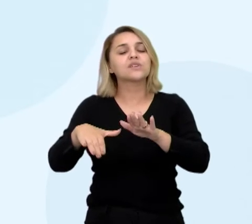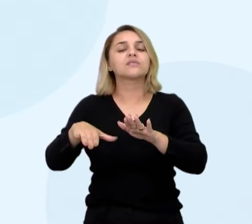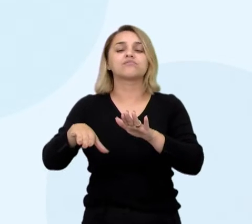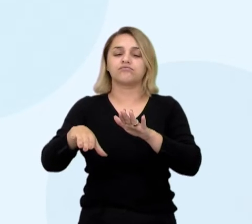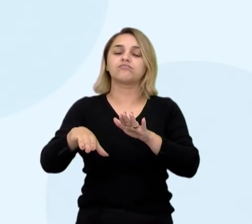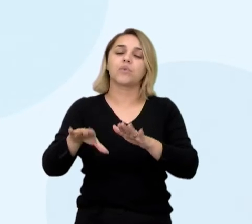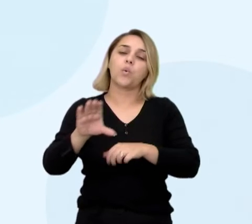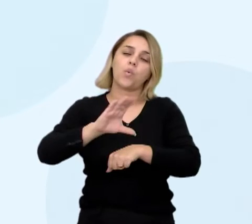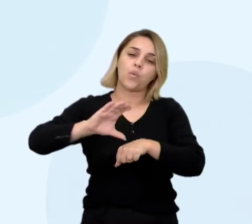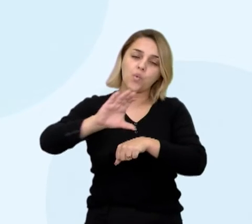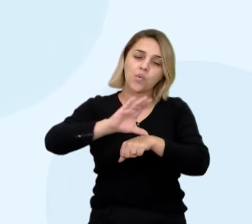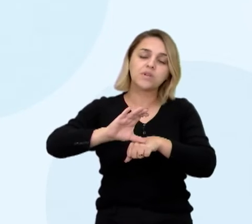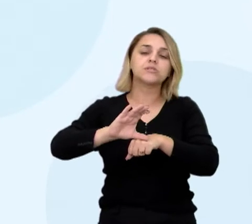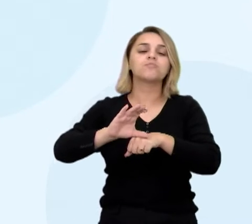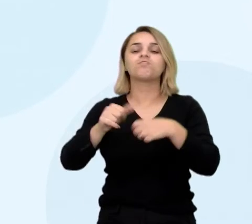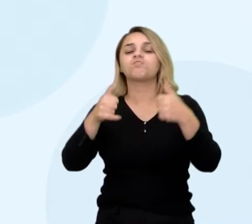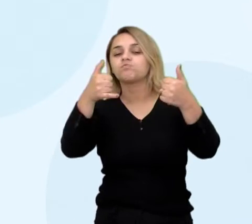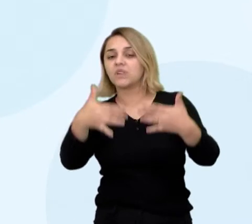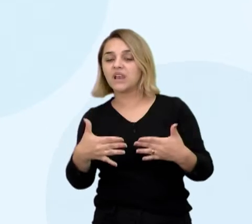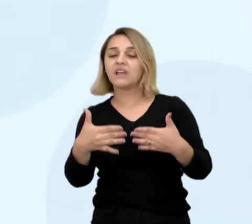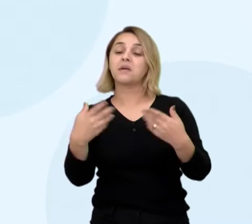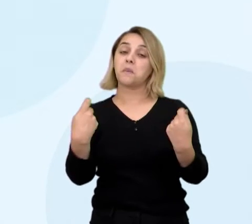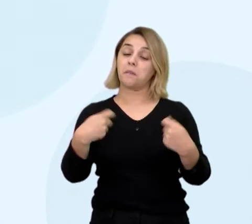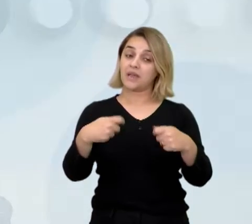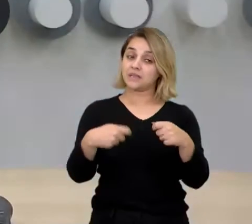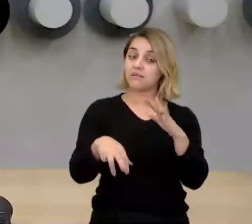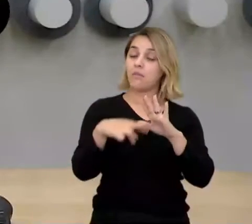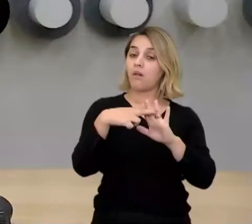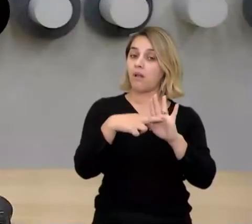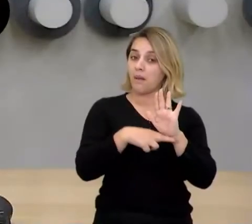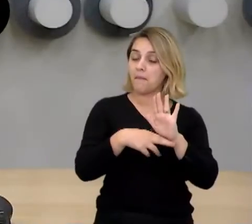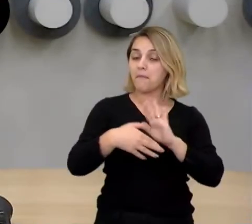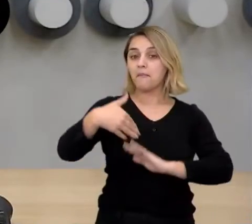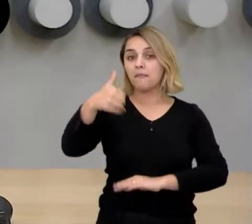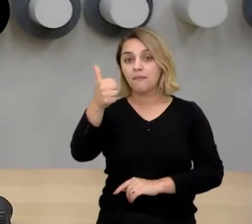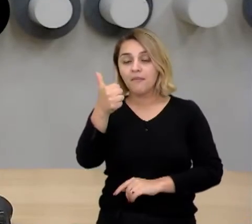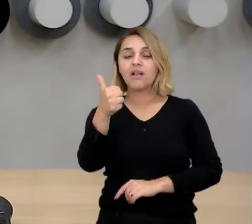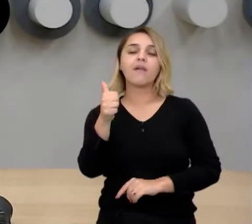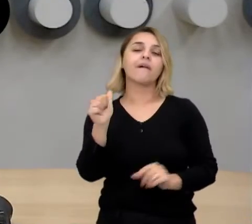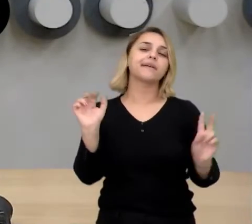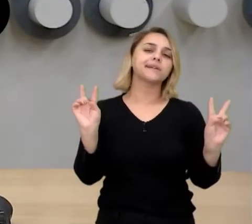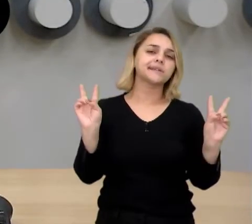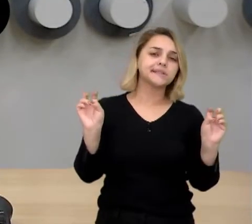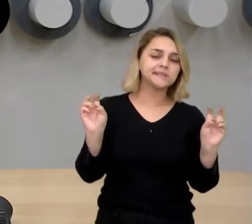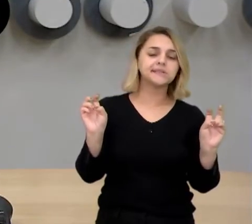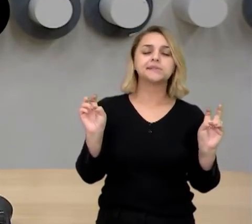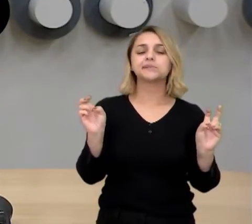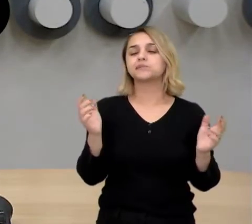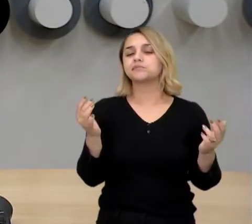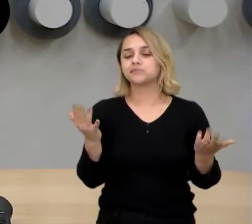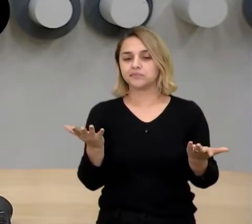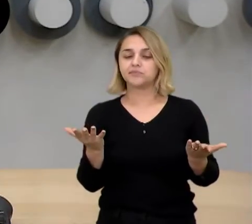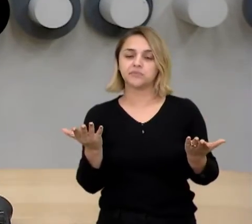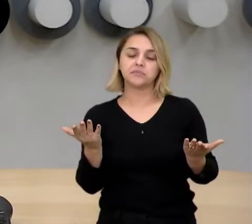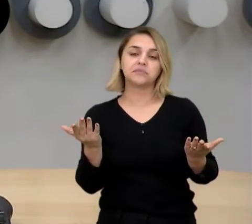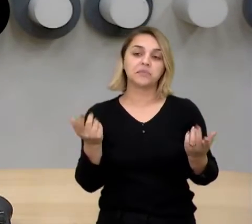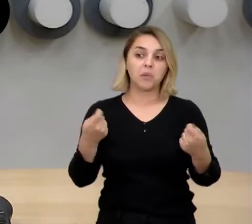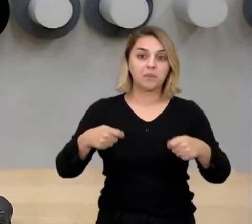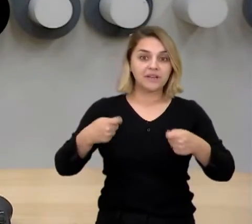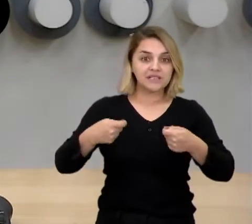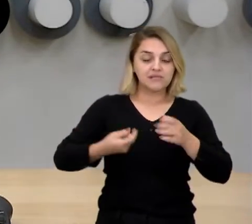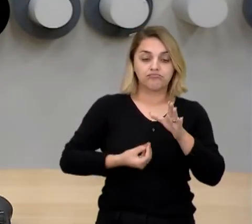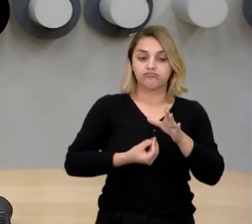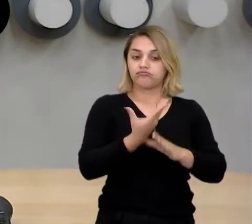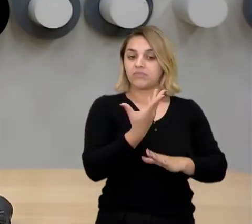diz assim, olha, a gente precisa regulamentar melhor aqui essa questão, né? Então, vamos criar um projeto de